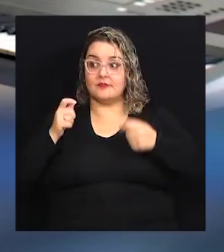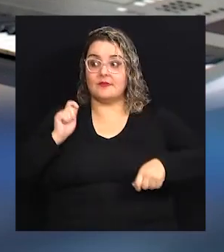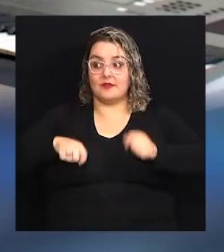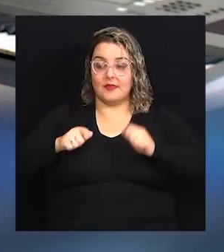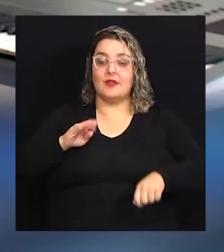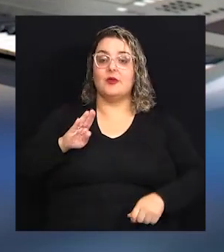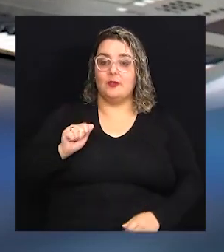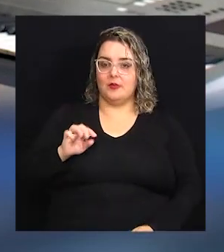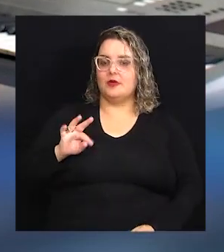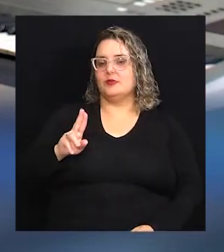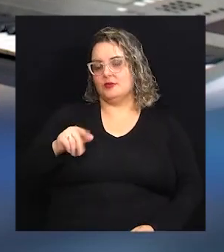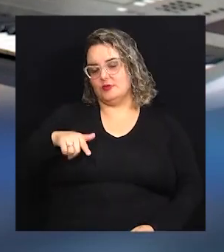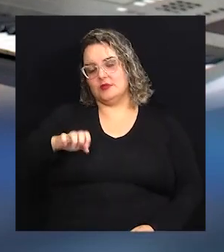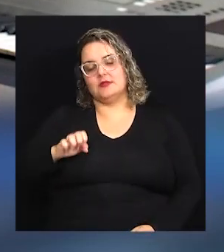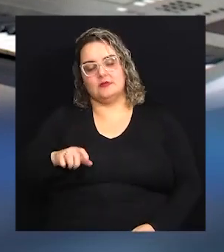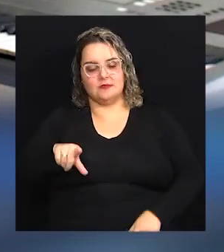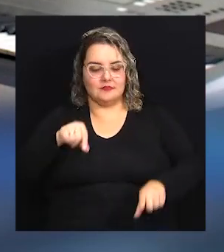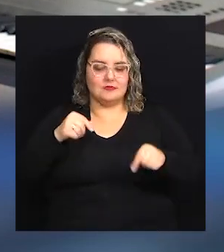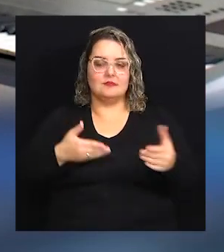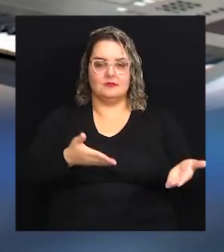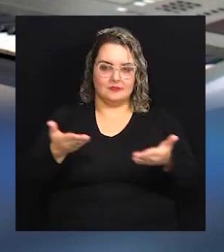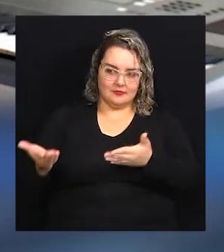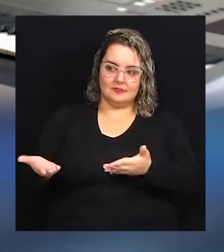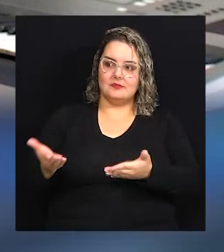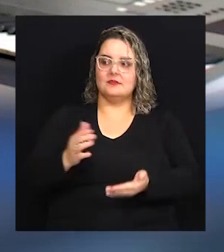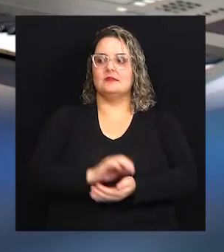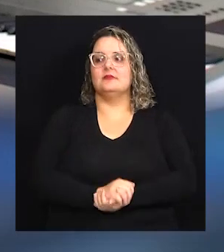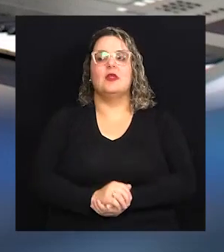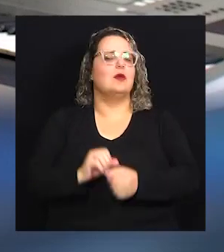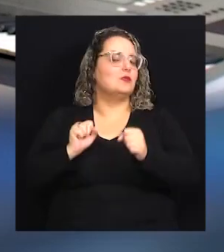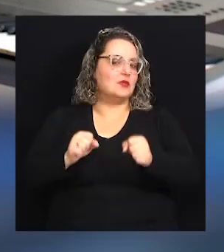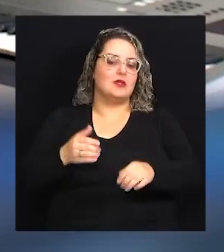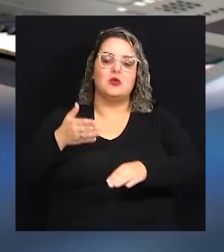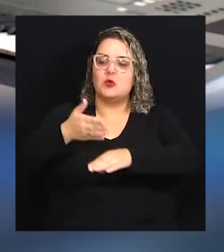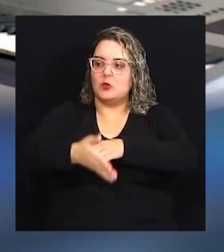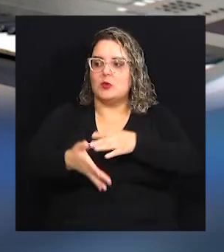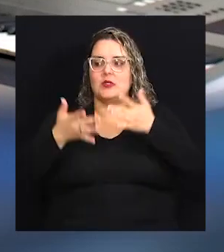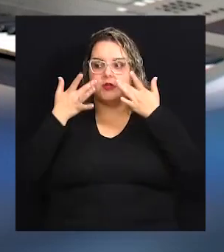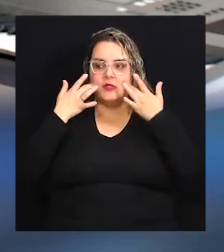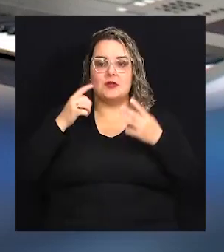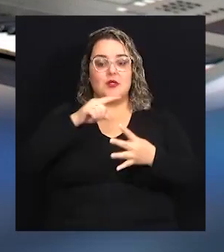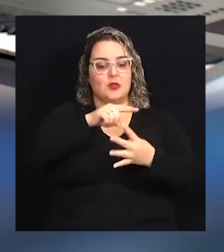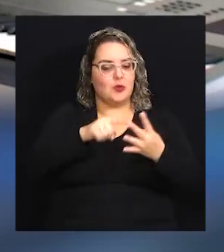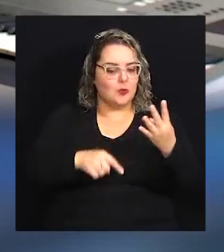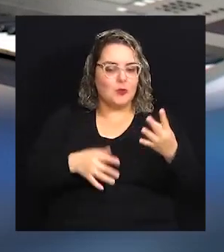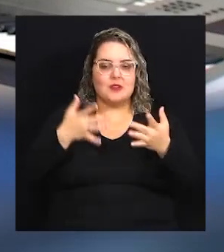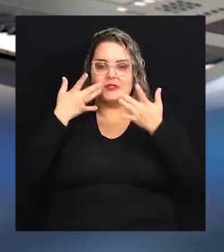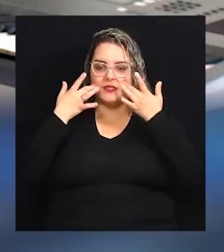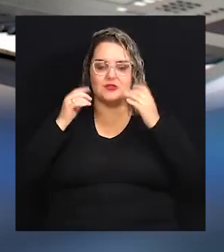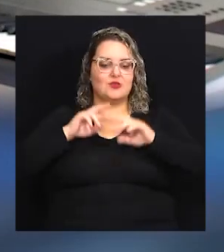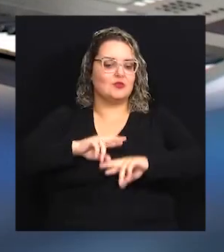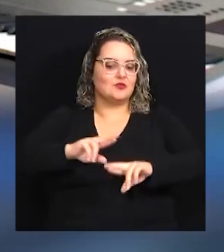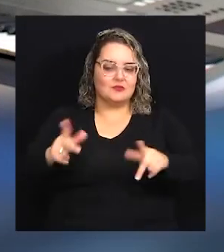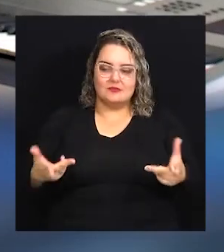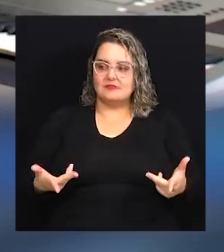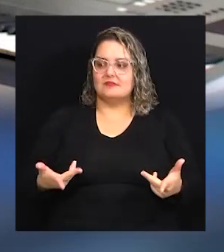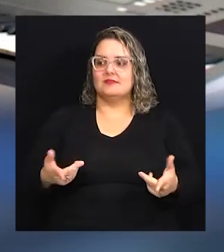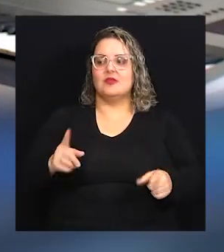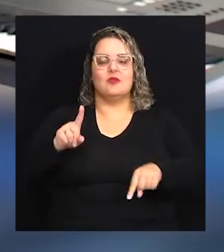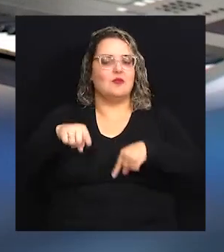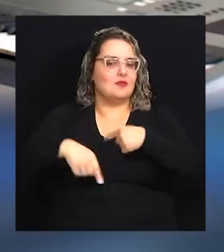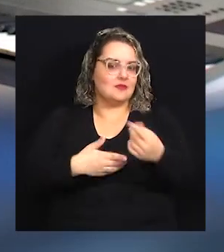peça teatral. E aí o Batuque foi selecionado para apresentar. Aí eles tiveram a oportunidade de ir no teatro, né? A gente tocou em 4 teatros